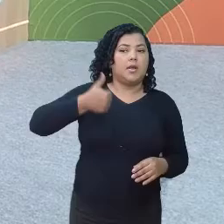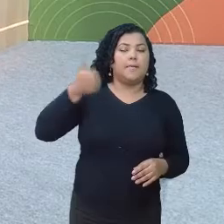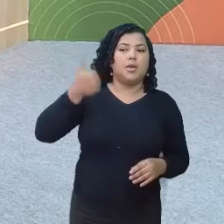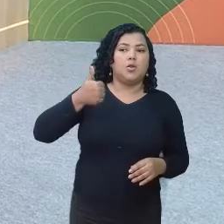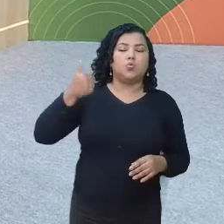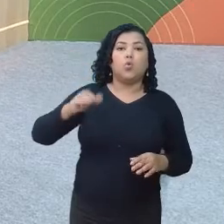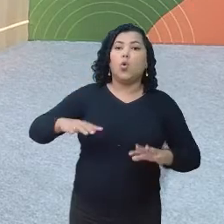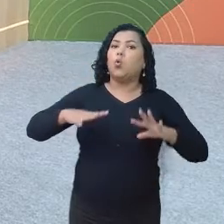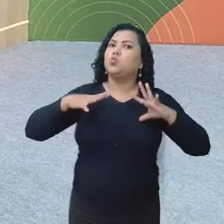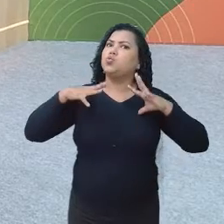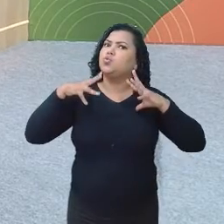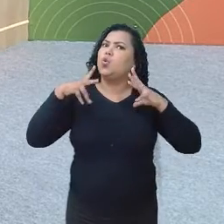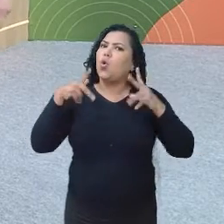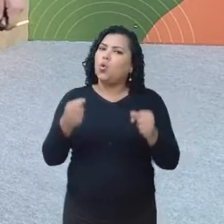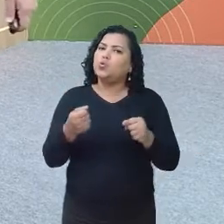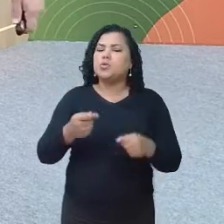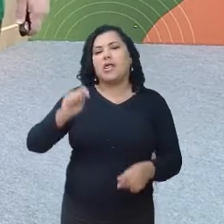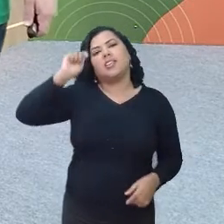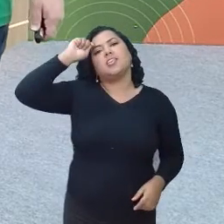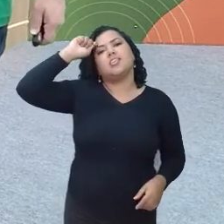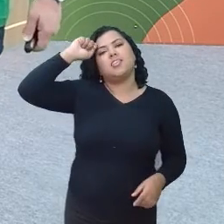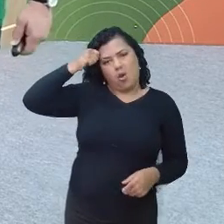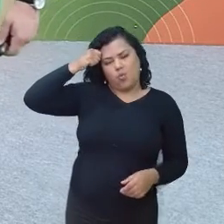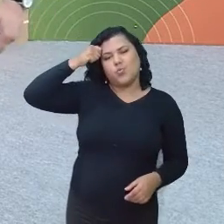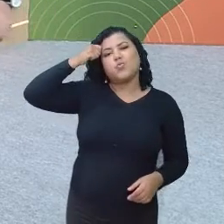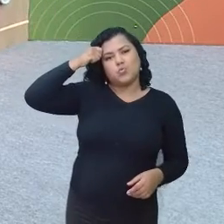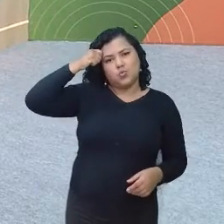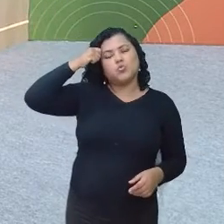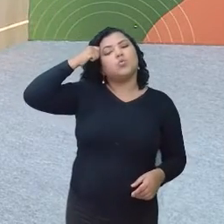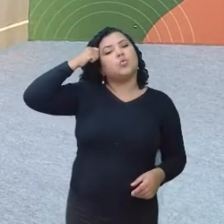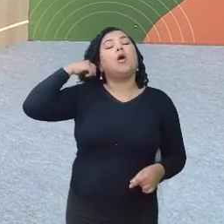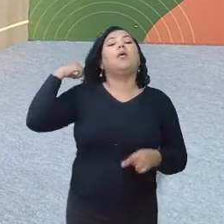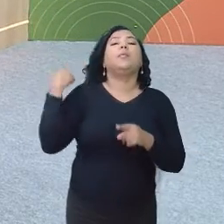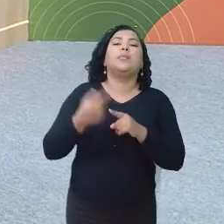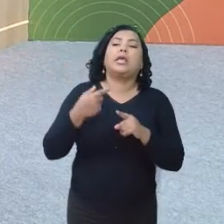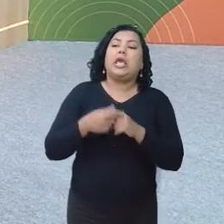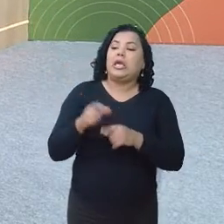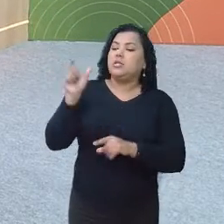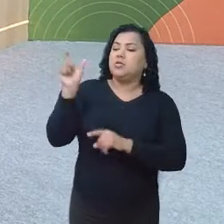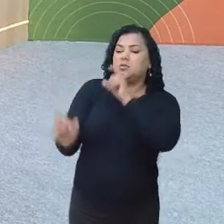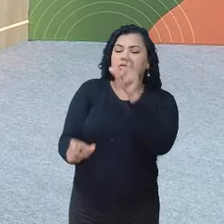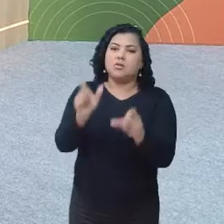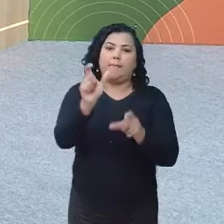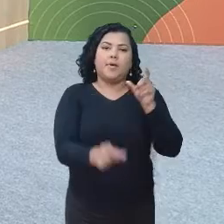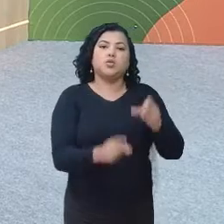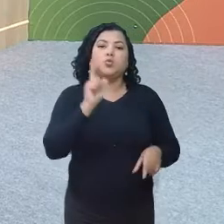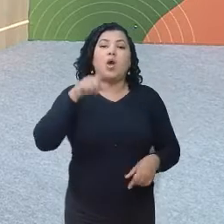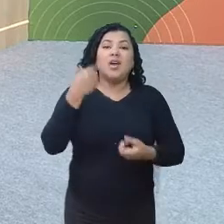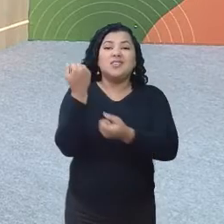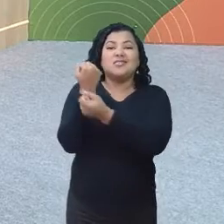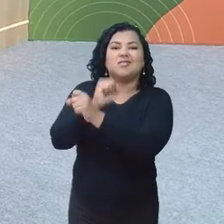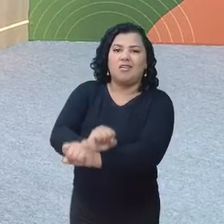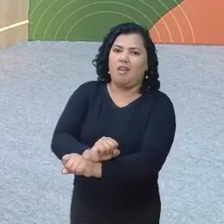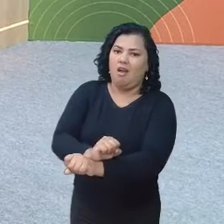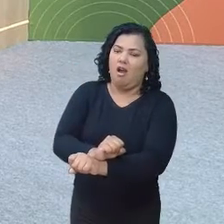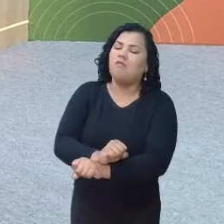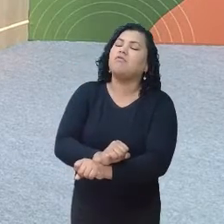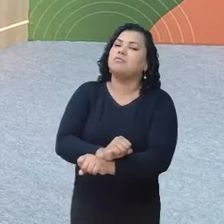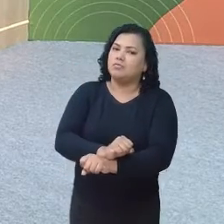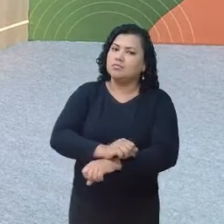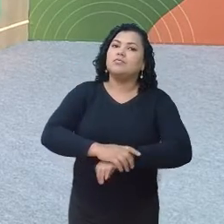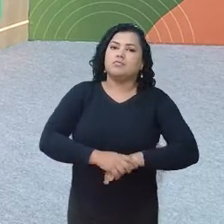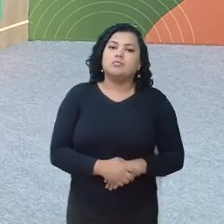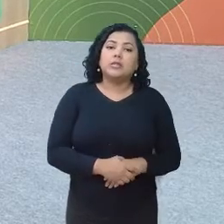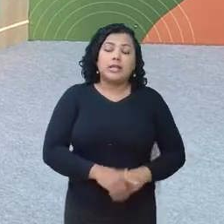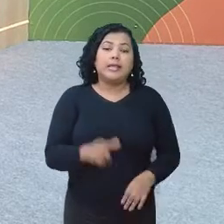todos eles são negros. Por quê? Porque esses personagens aqui eles eram escravos. Escravos